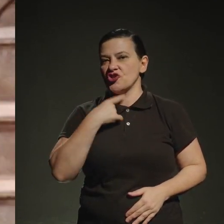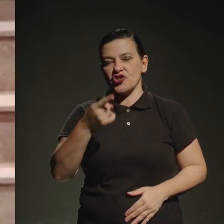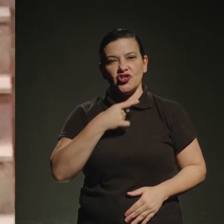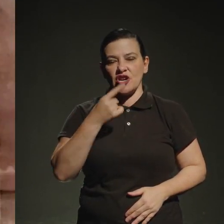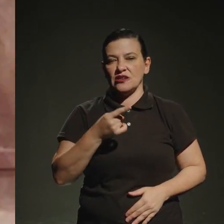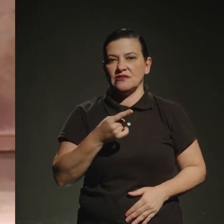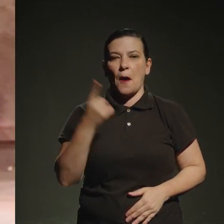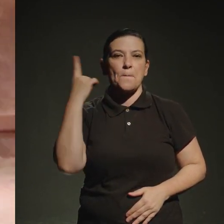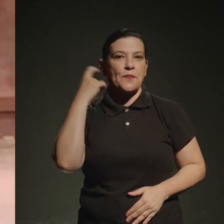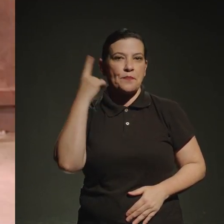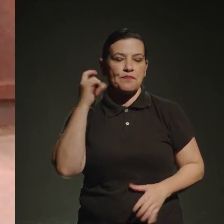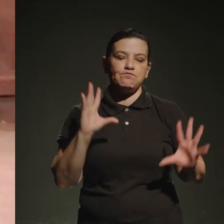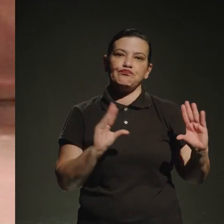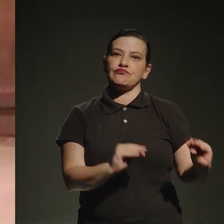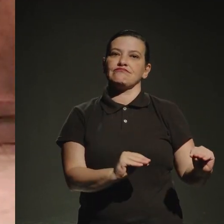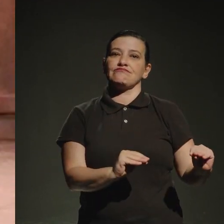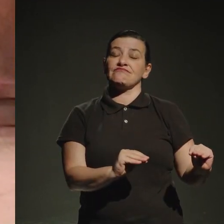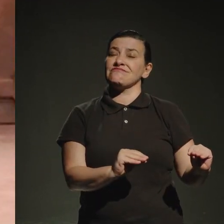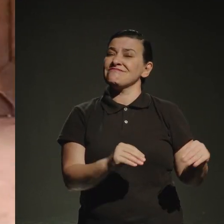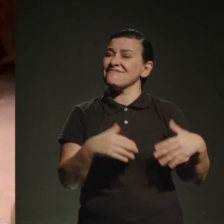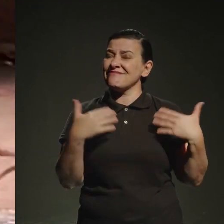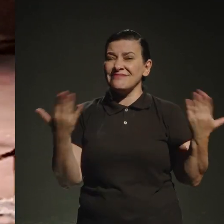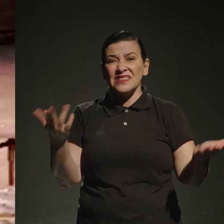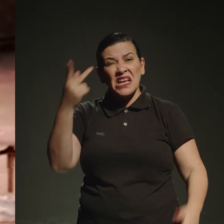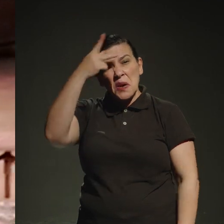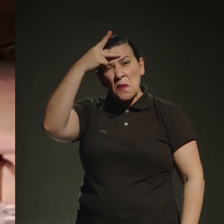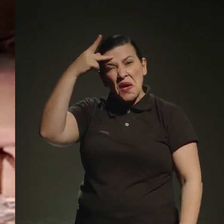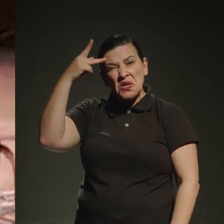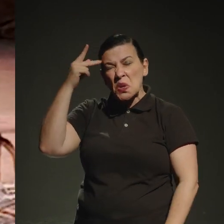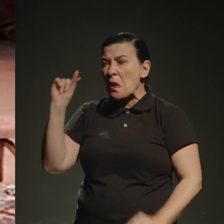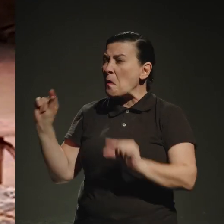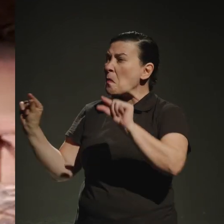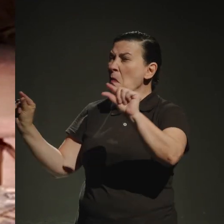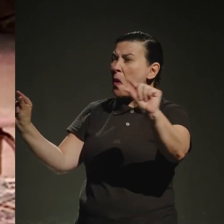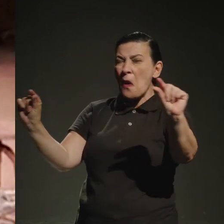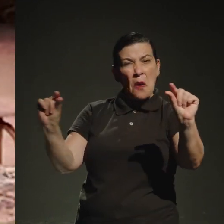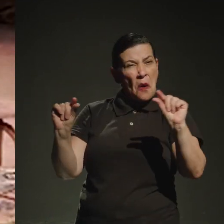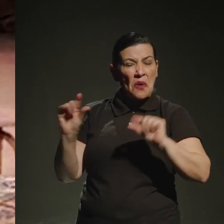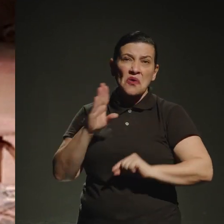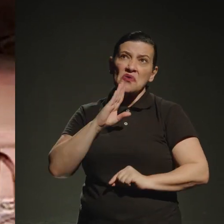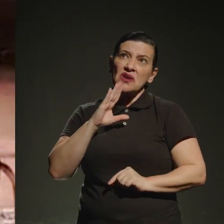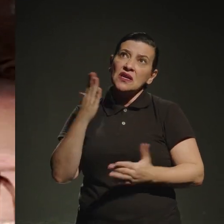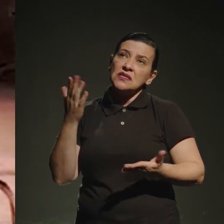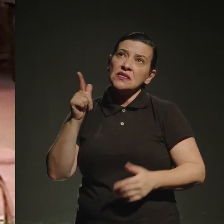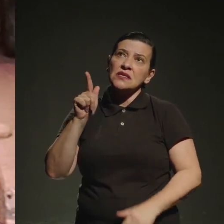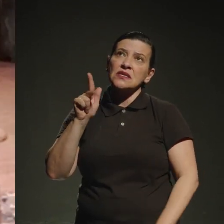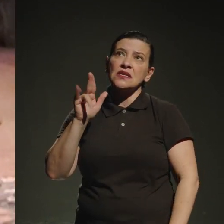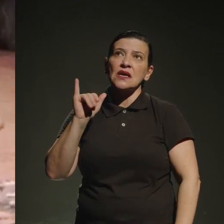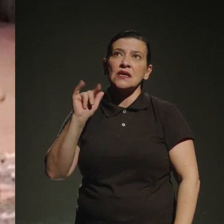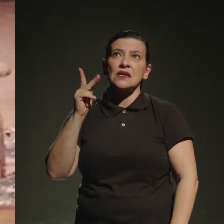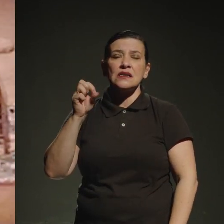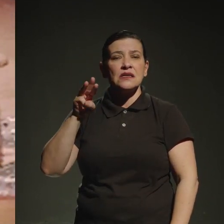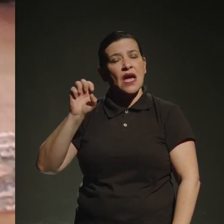Depois é tão pouca gente mesmo, né? O Guilherme do Alcoxarifado, a Silvana lá do banco, o Zeca da livraria, tem mais. Ah,